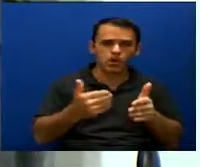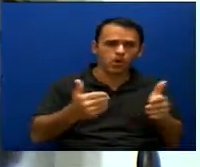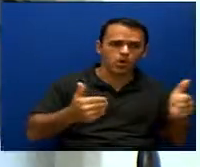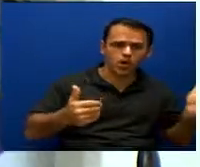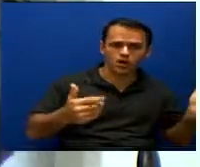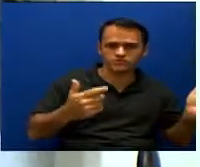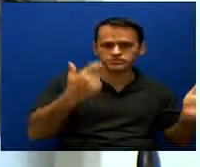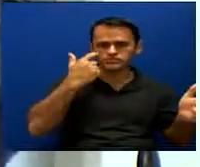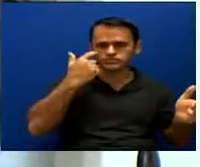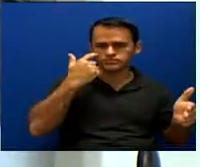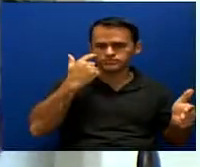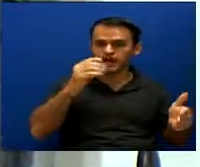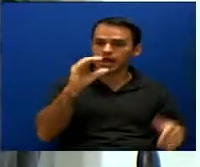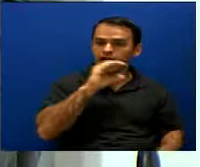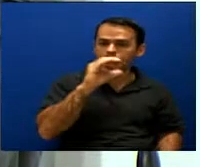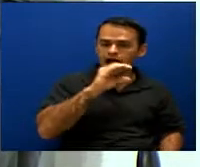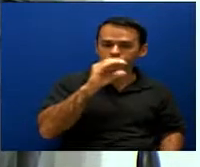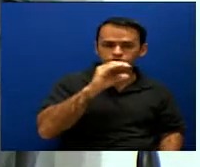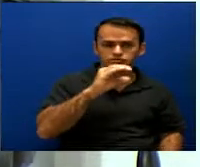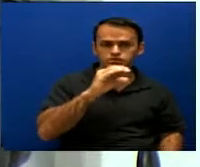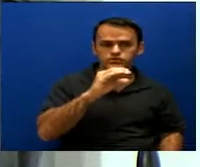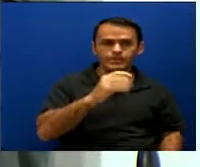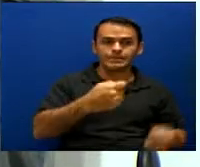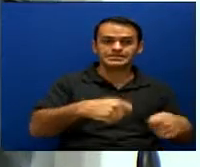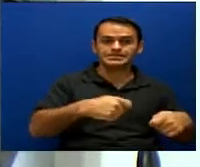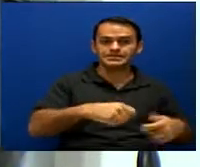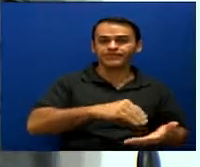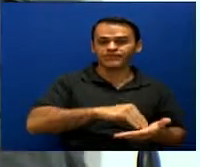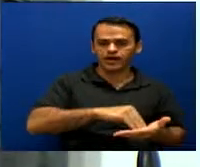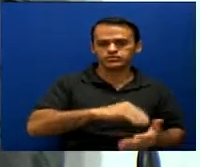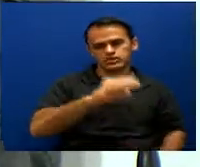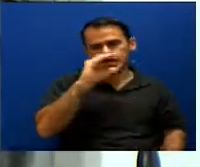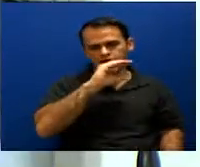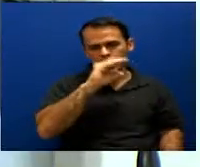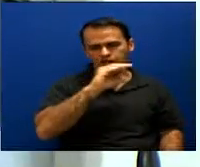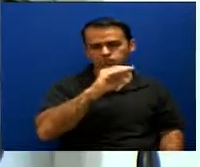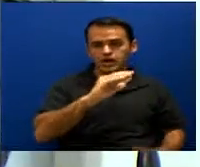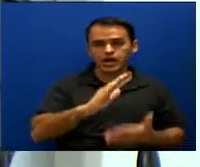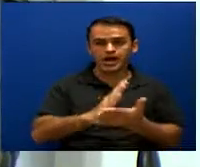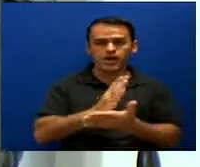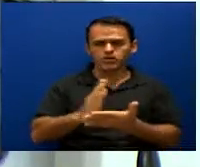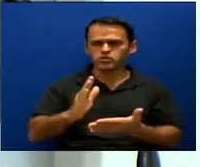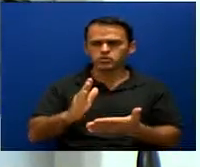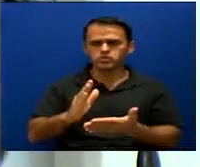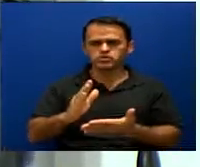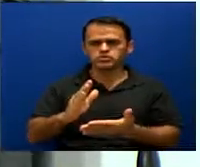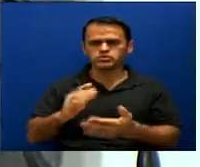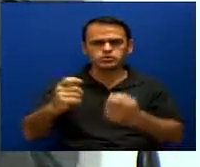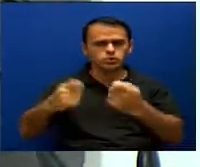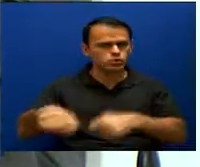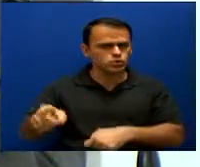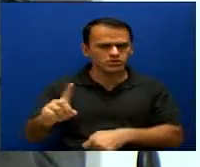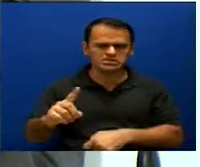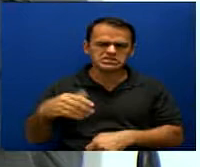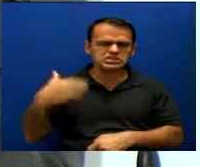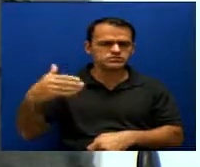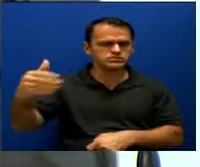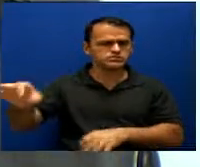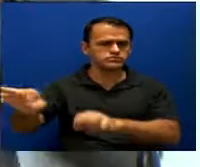são os bairros mais carentes e mais necessitados da primeira ação, depois na segunda e depois na terceira.